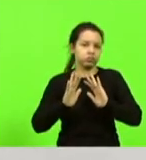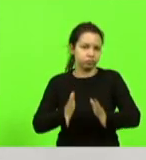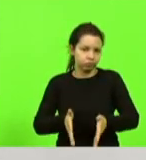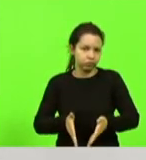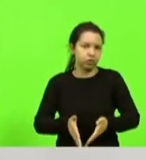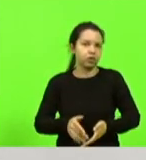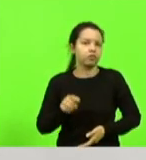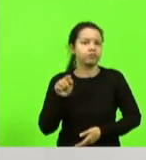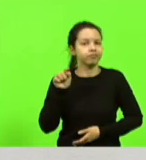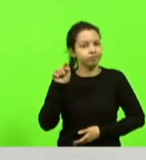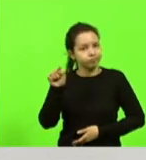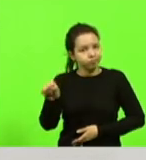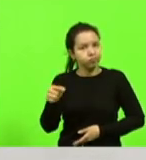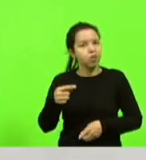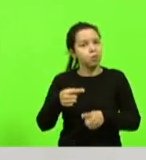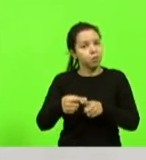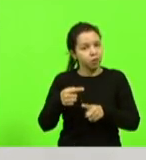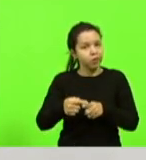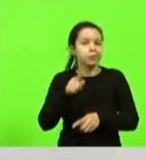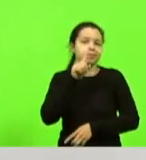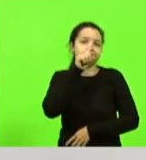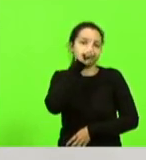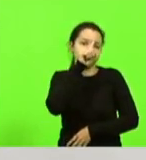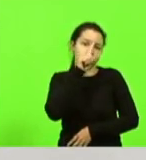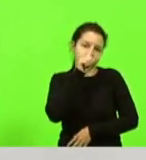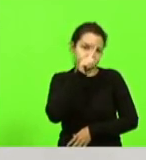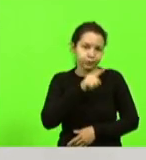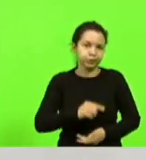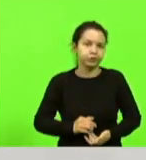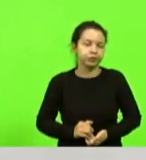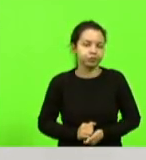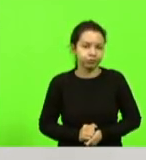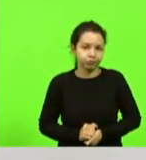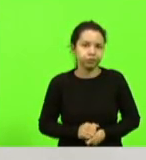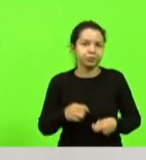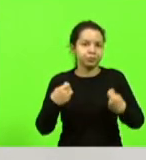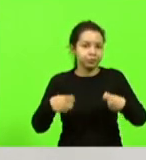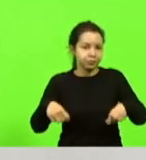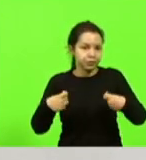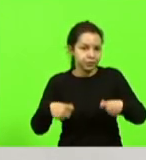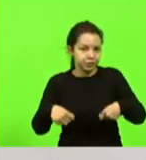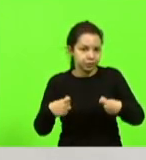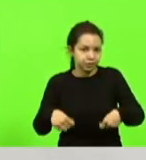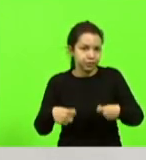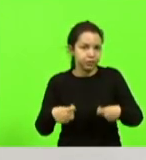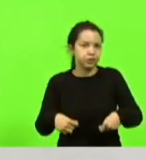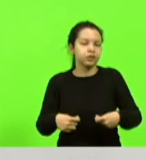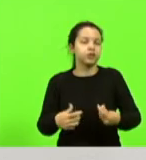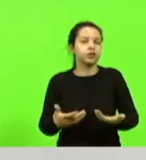Por quê? Porque realmente é perigoso. É necessário que se adote